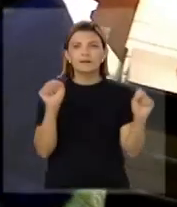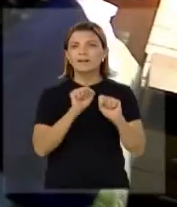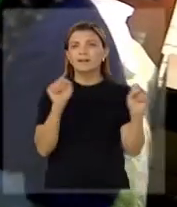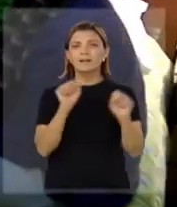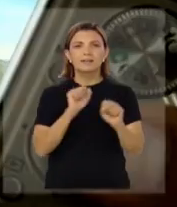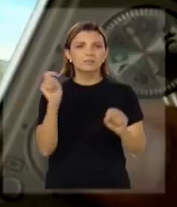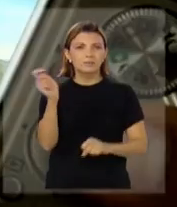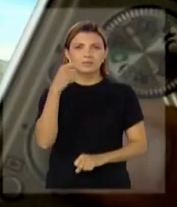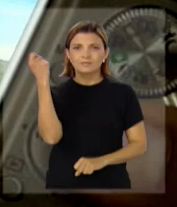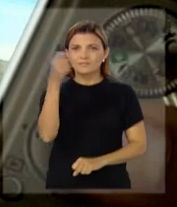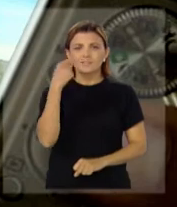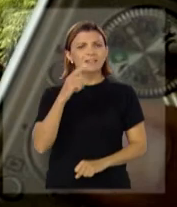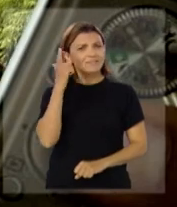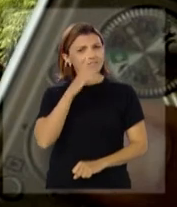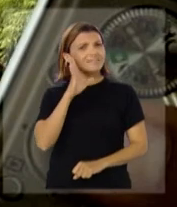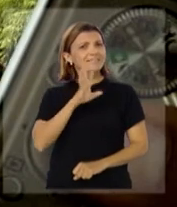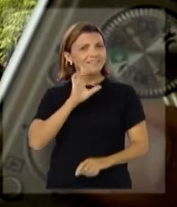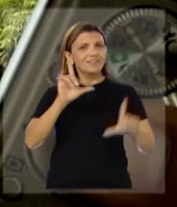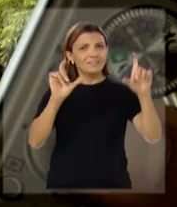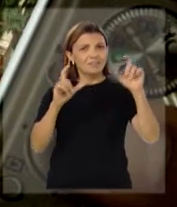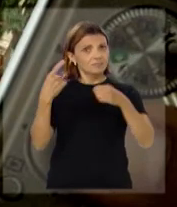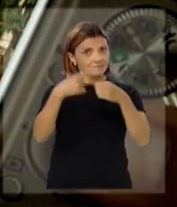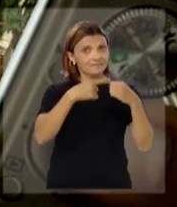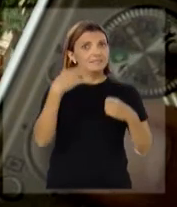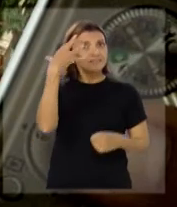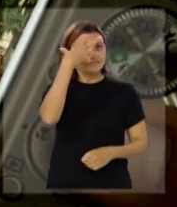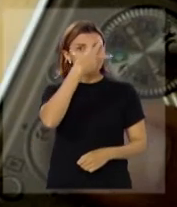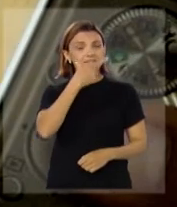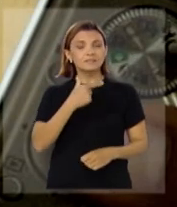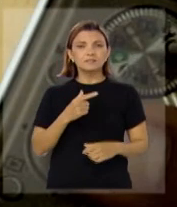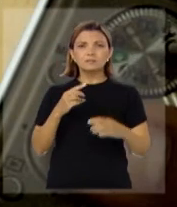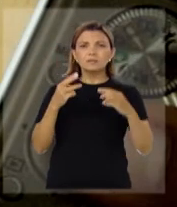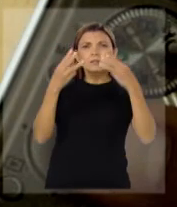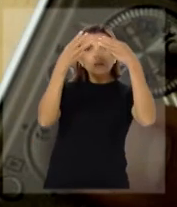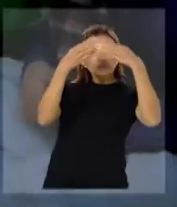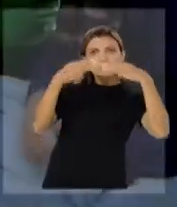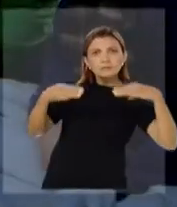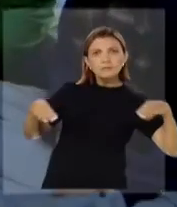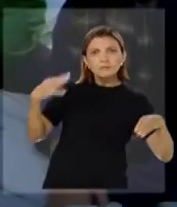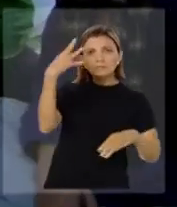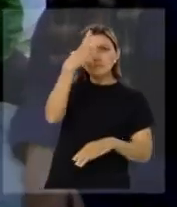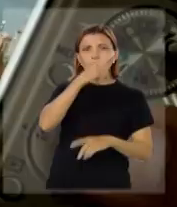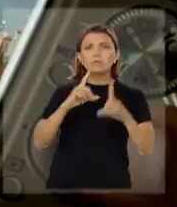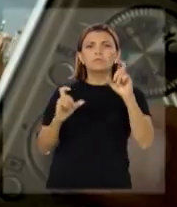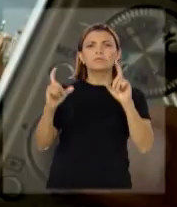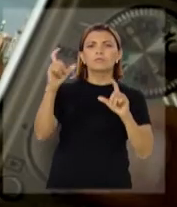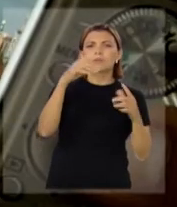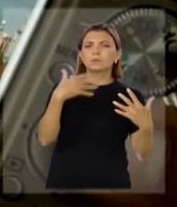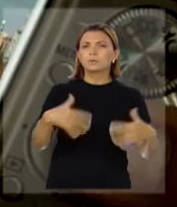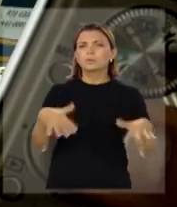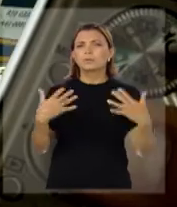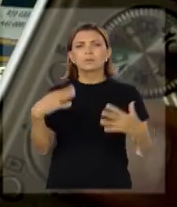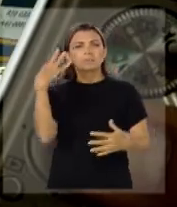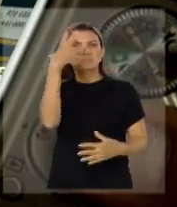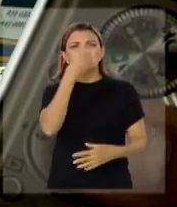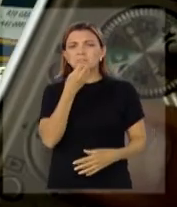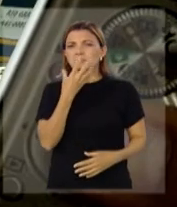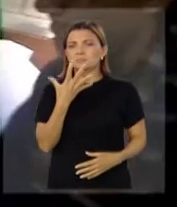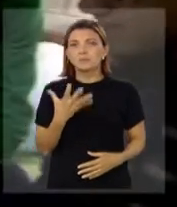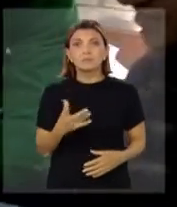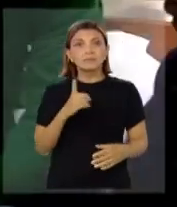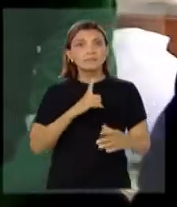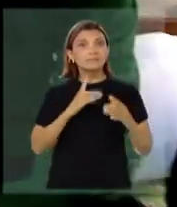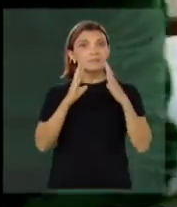eu tô adorando o Rio Grande. As fotos estão muito legais, é, né? É, a cidade é muito linda, né? Ah, olha o museu. Não, e olha essas fotos do Porto, ficaram muito